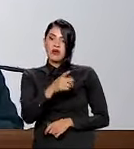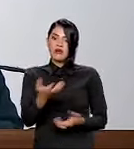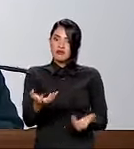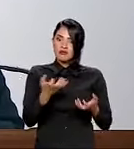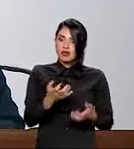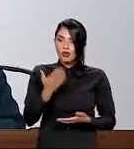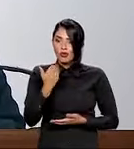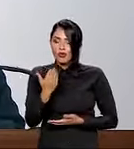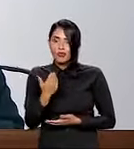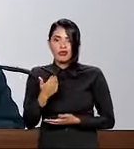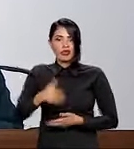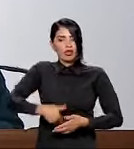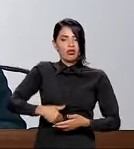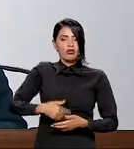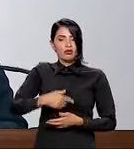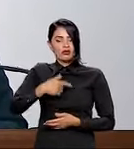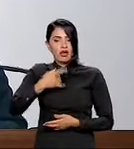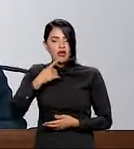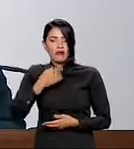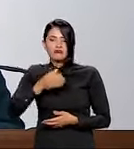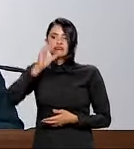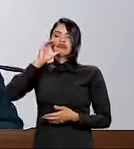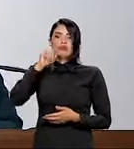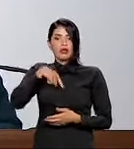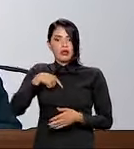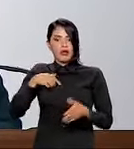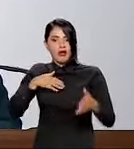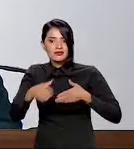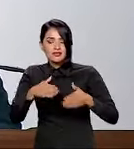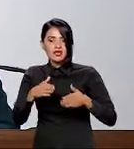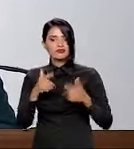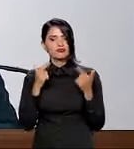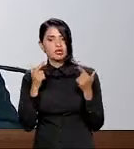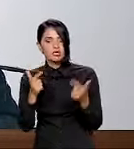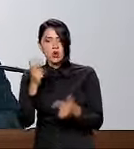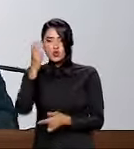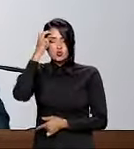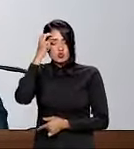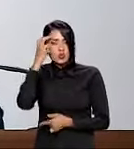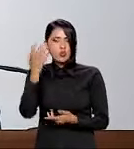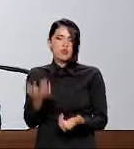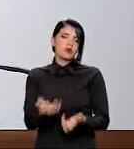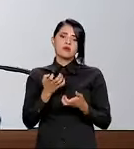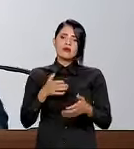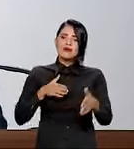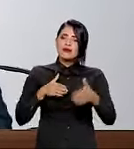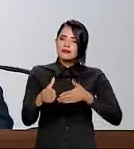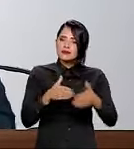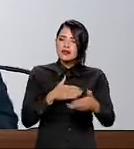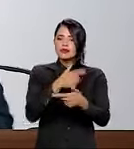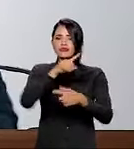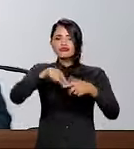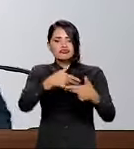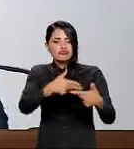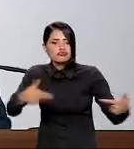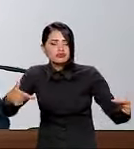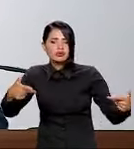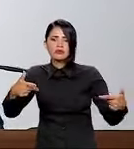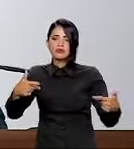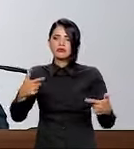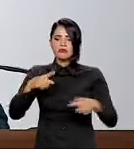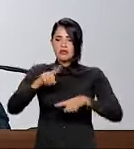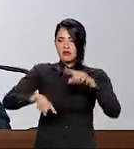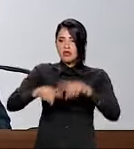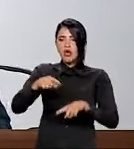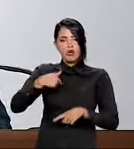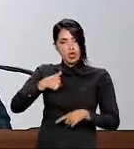querem comer, que querem beber, que querem ter acesso ao lazer, à cultura, e querem ter acesso aos bens materiais que eu tenho, que